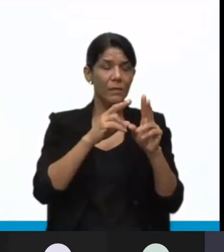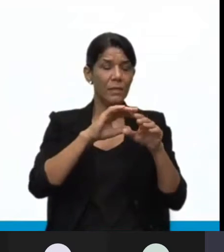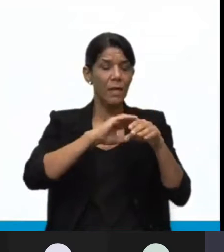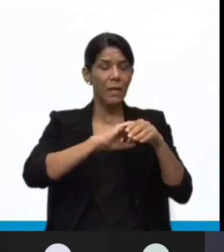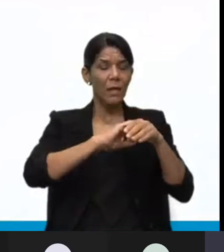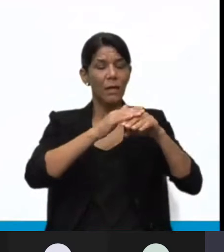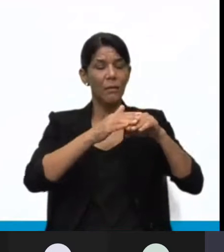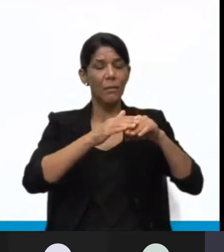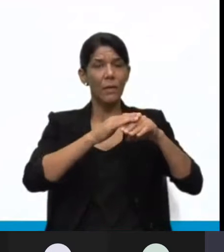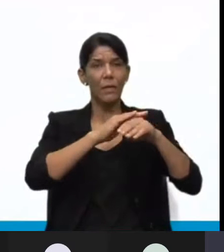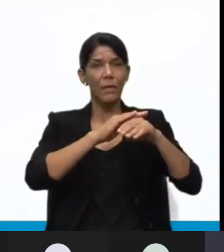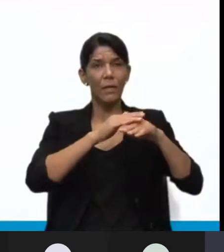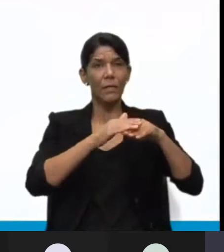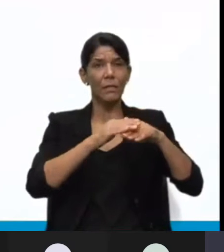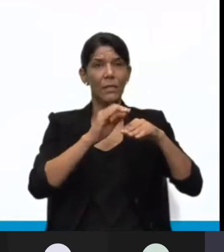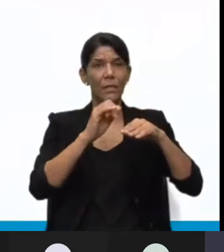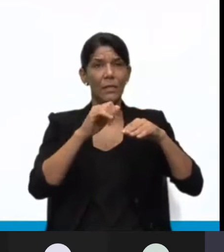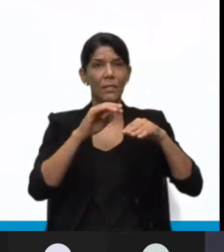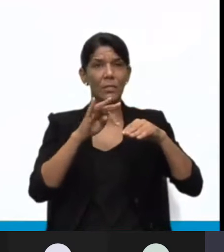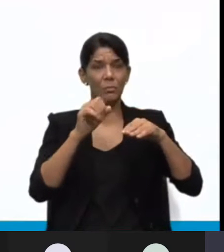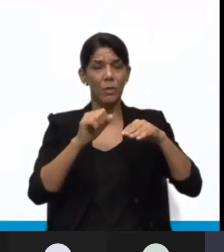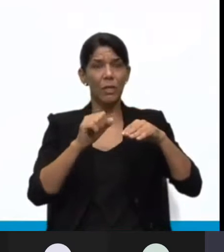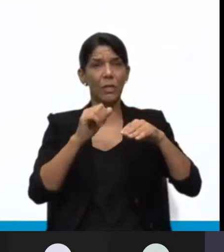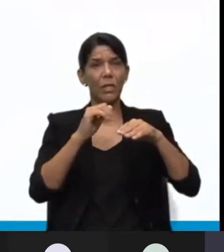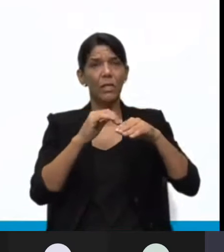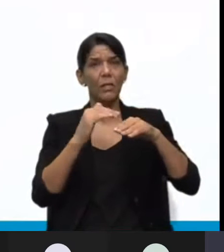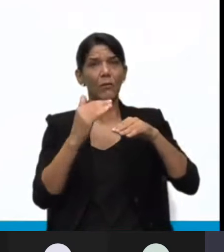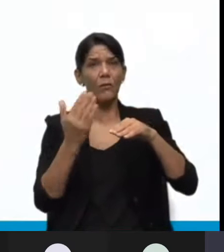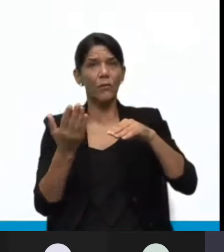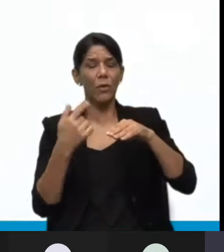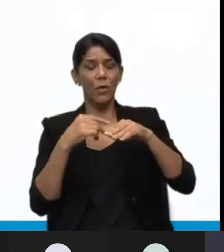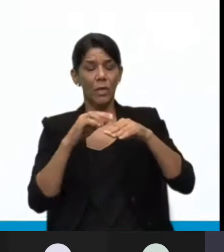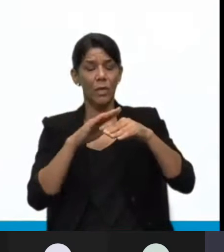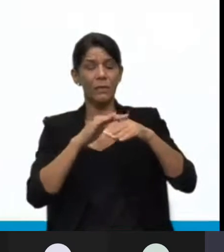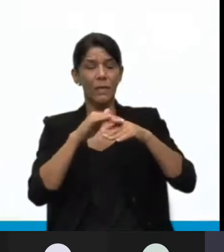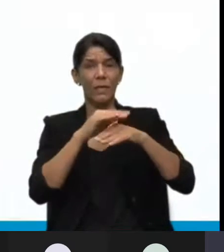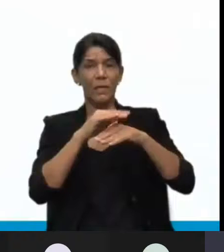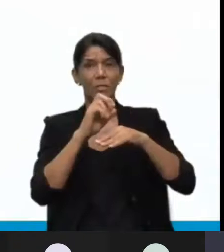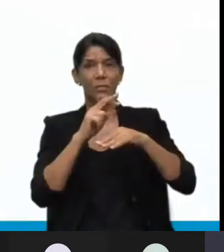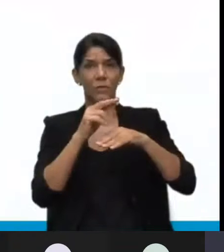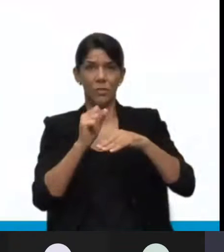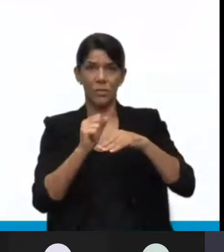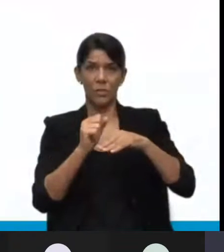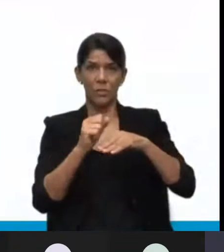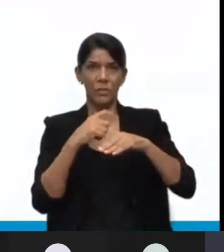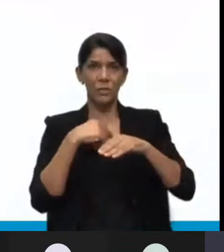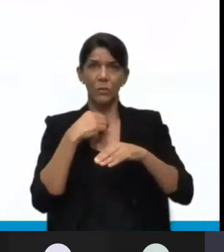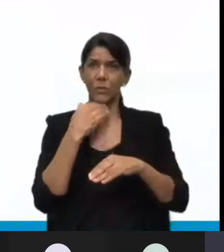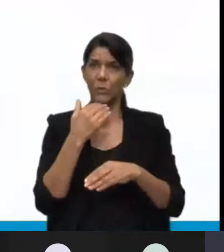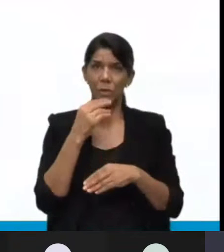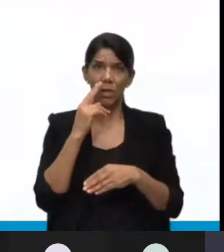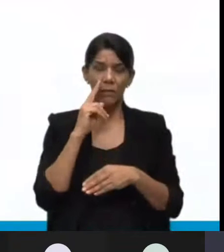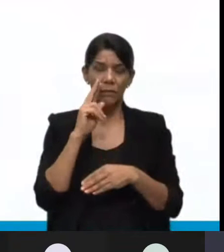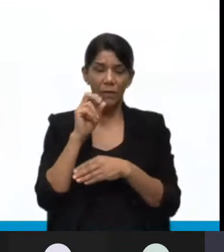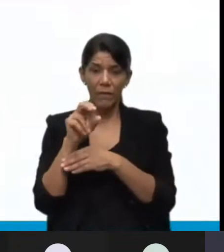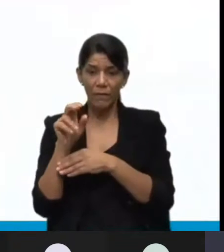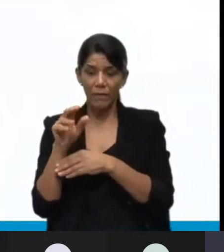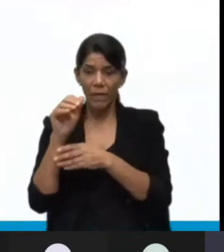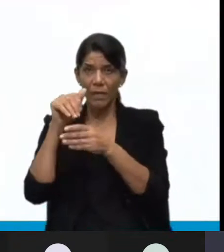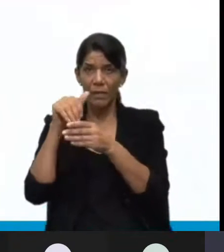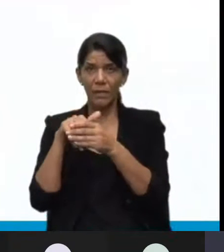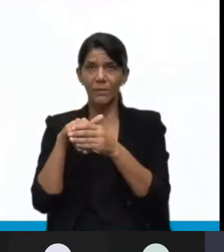a camada íntima e aqui fora, ó, a adventícia, tá? Então, aqui a gente não consegue ver tão